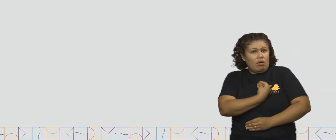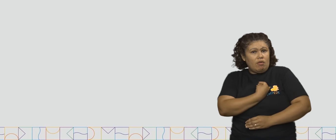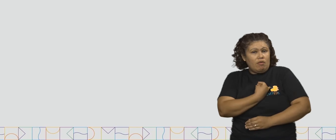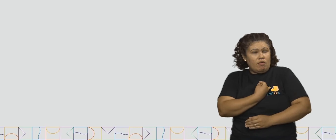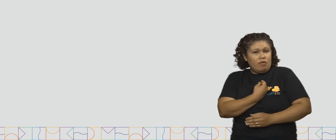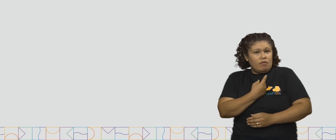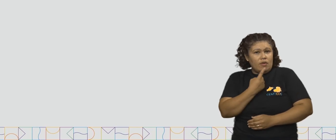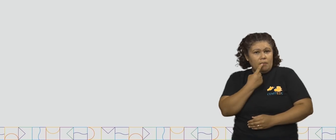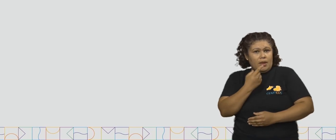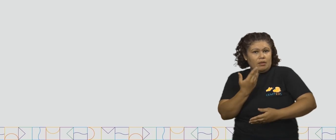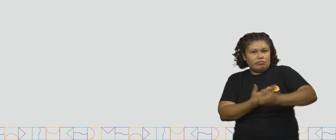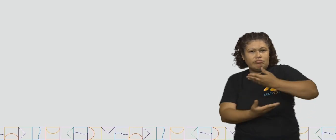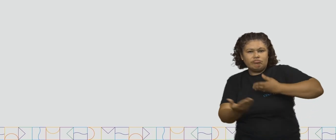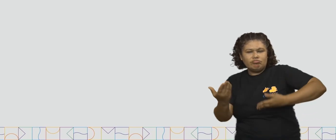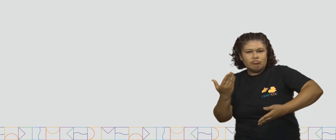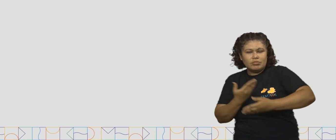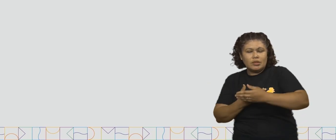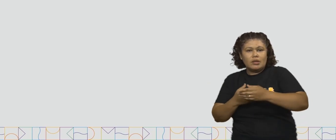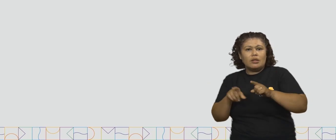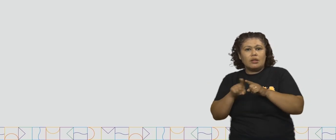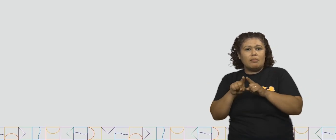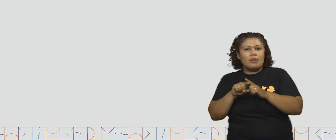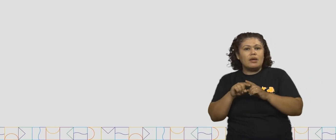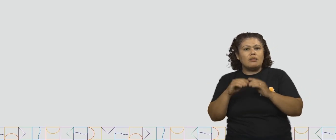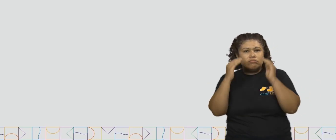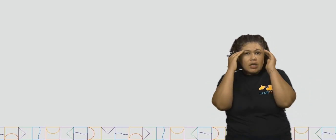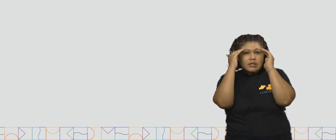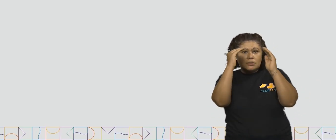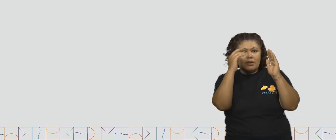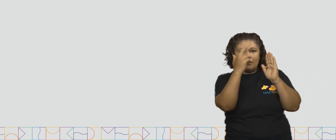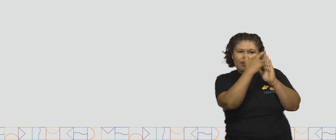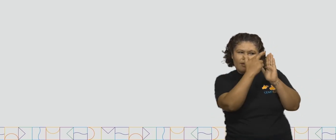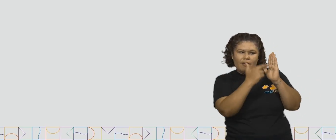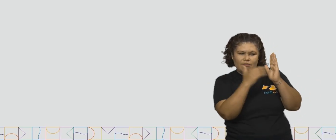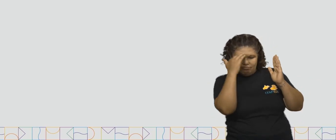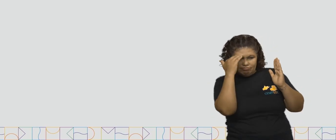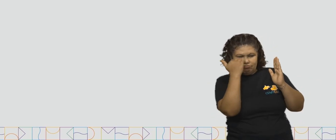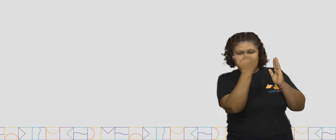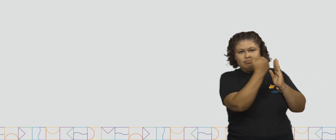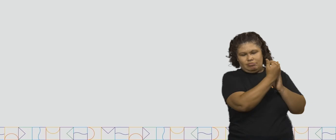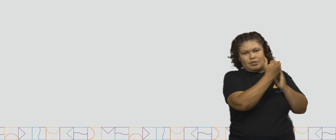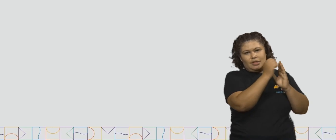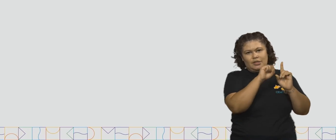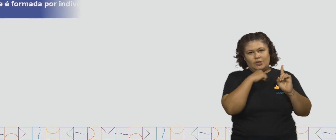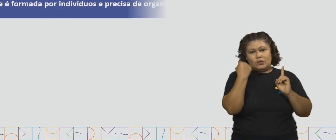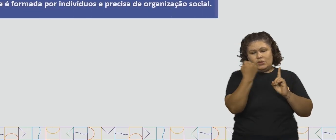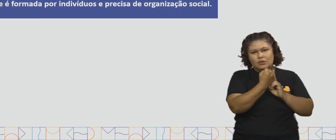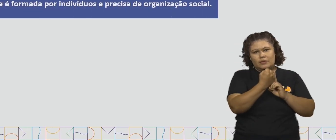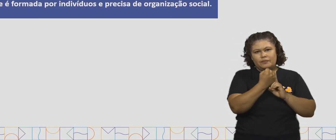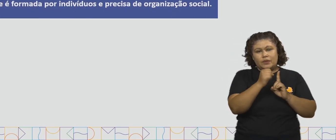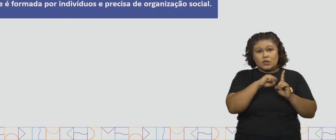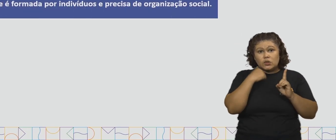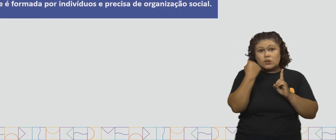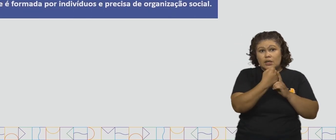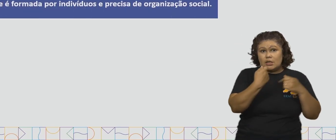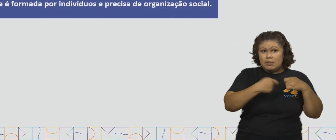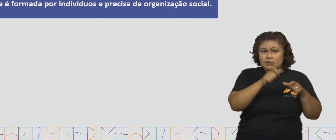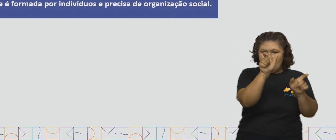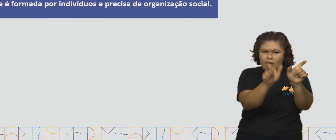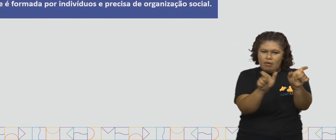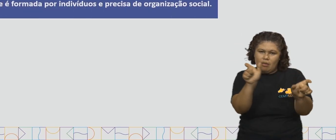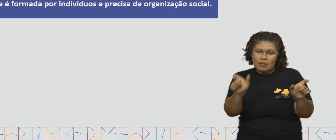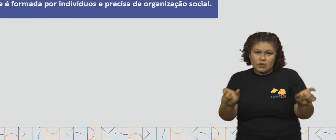de conduta organizadas socialmente. A sociedade, que é formada por indivíduos, precisa de uma